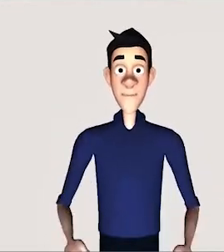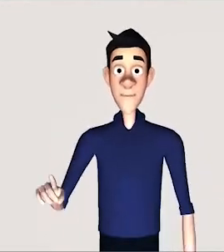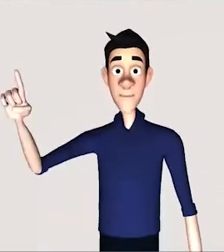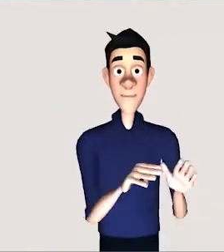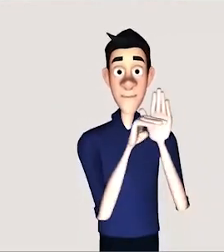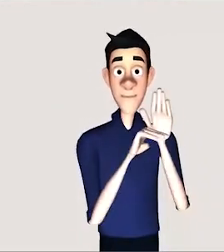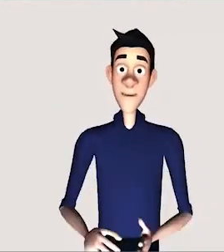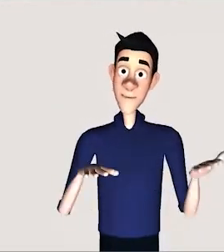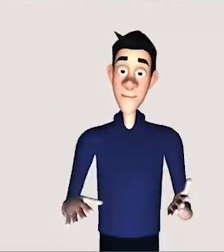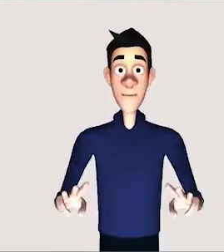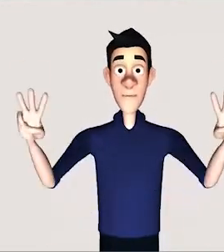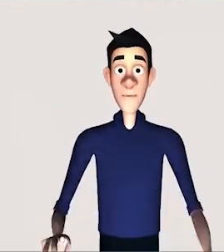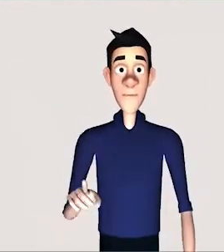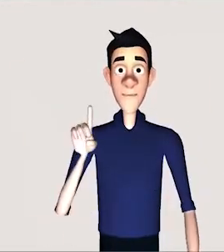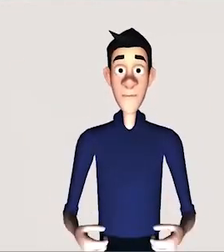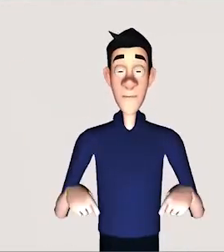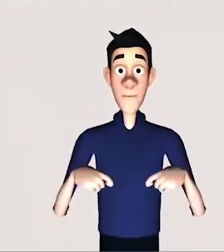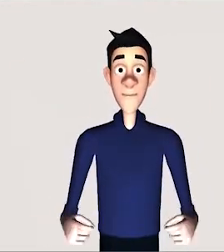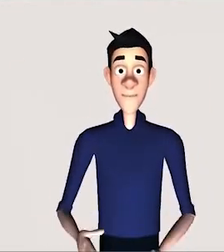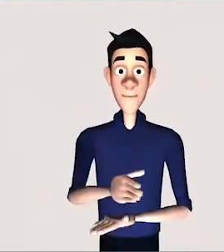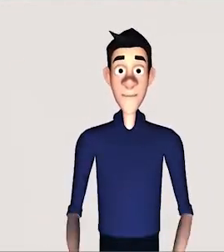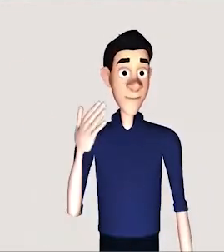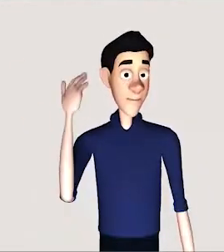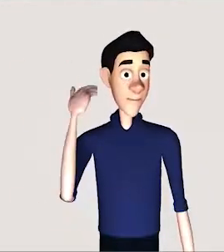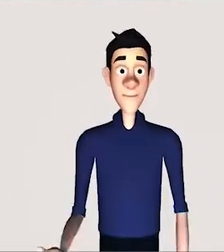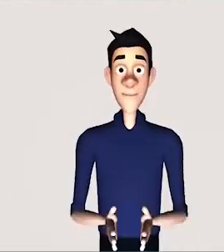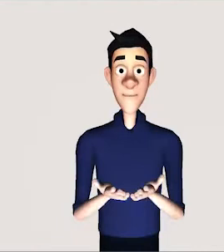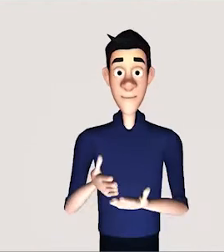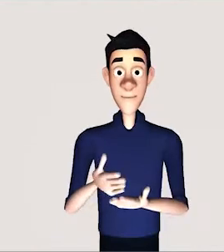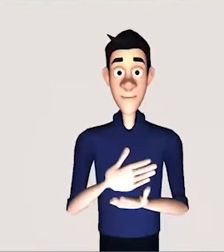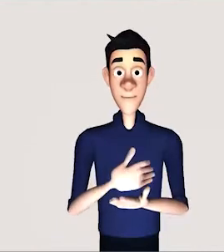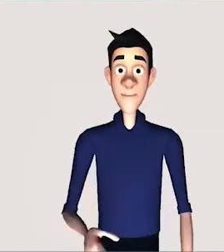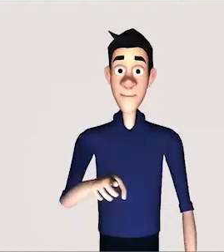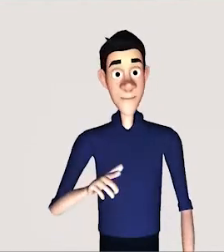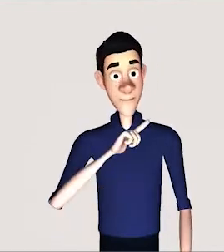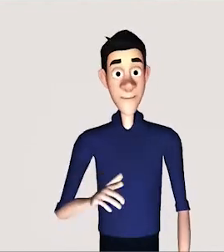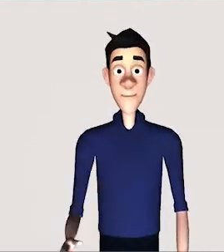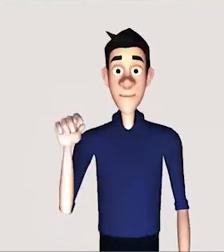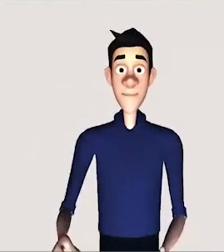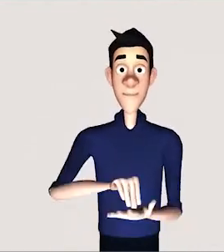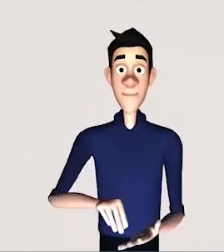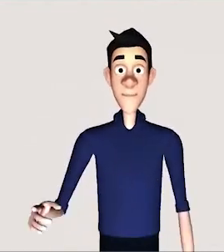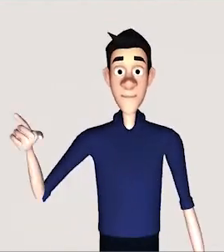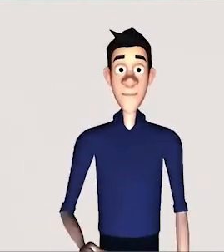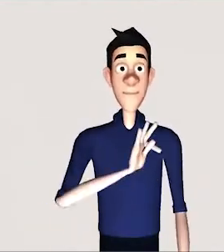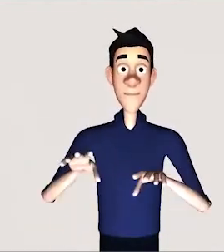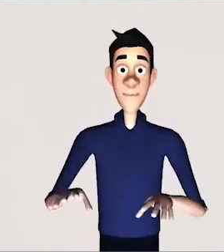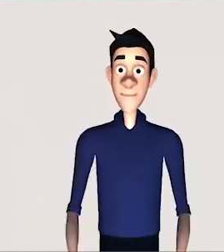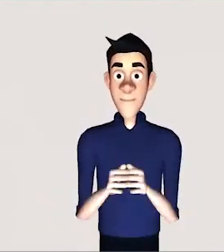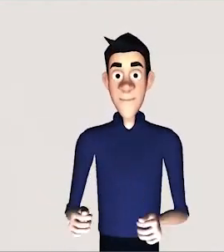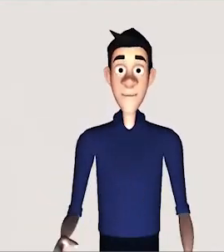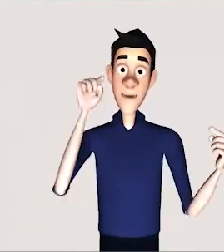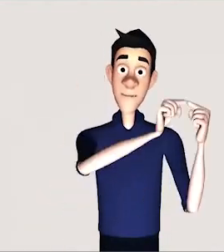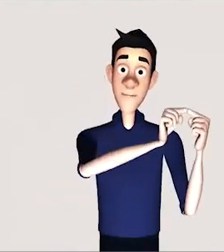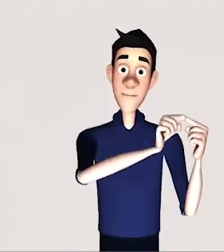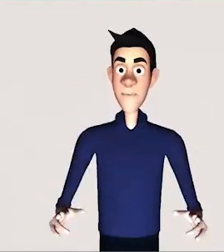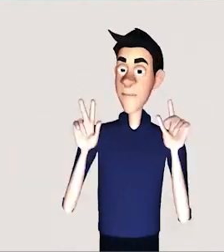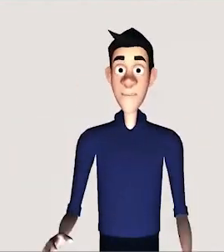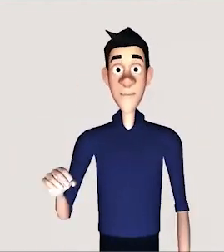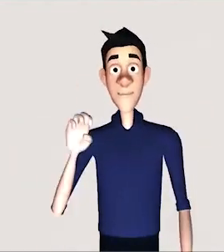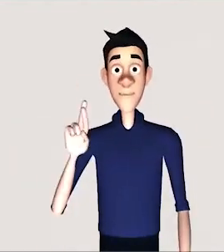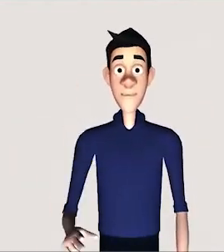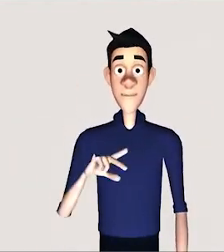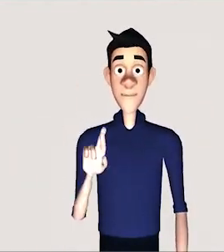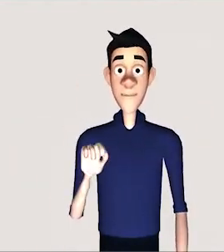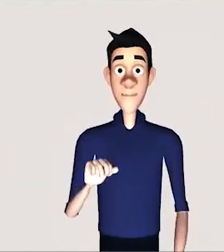objetivos distintos. Uma é para ver quantas pessoas participaram das atividades, ainda que você conte essas pessoas como público do seu museu.